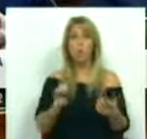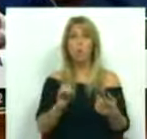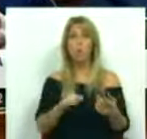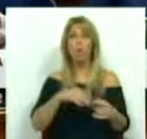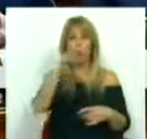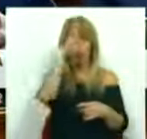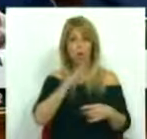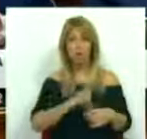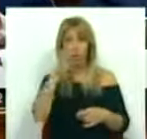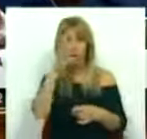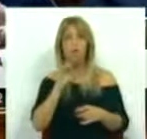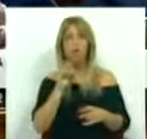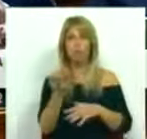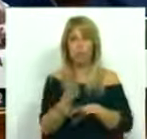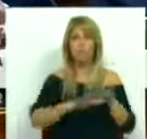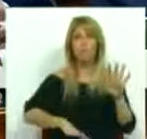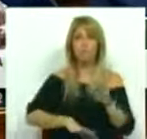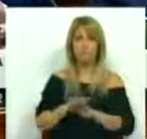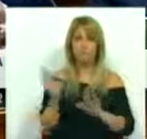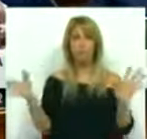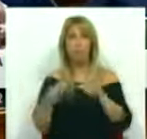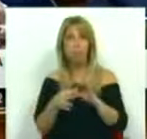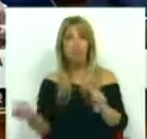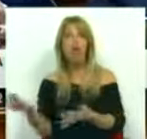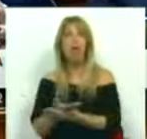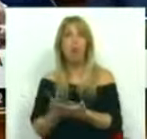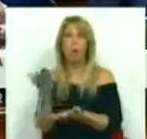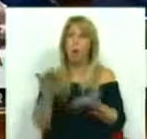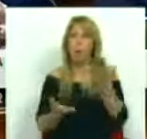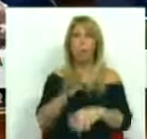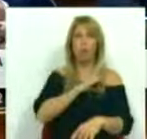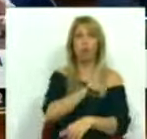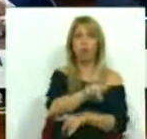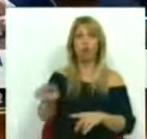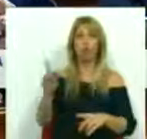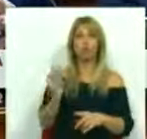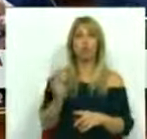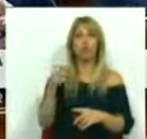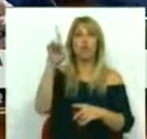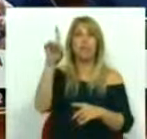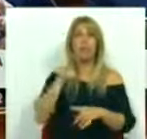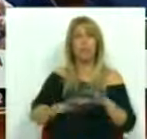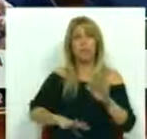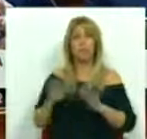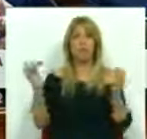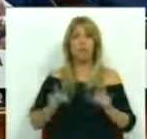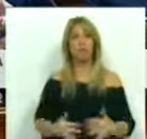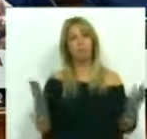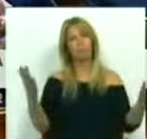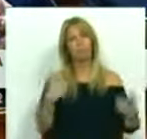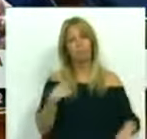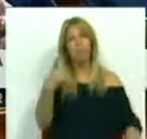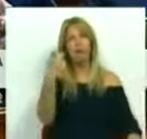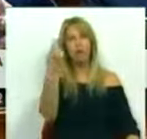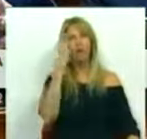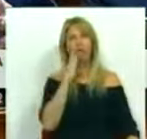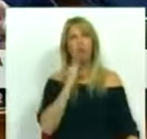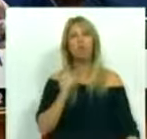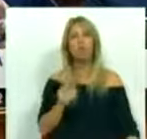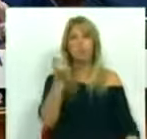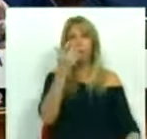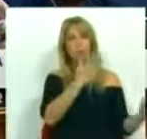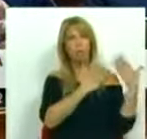pela economia do que os senhores fizeram nos últimos 6 anos. Aliás, eu acho que até falta um bocado de decoro e um bocado